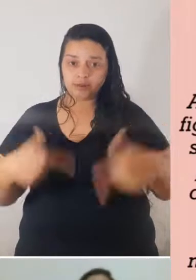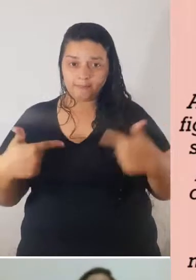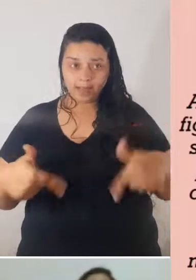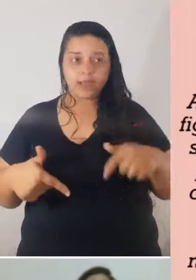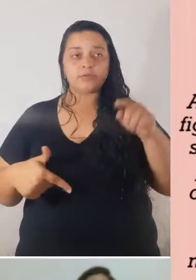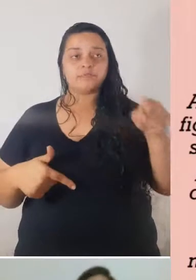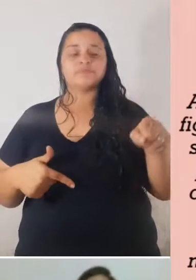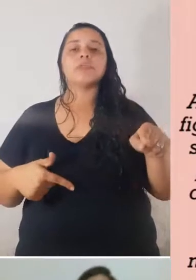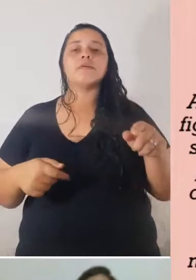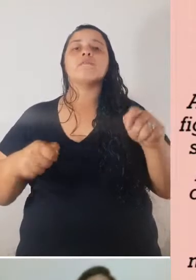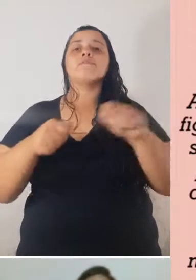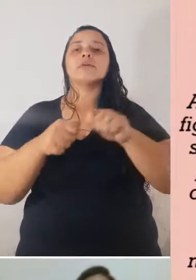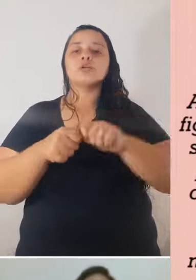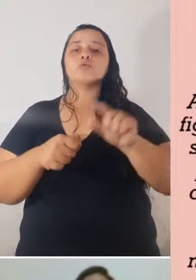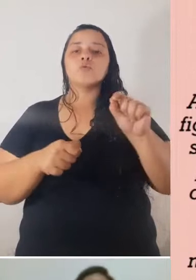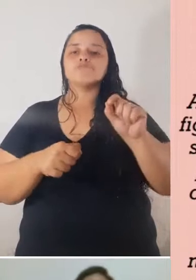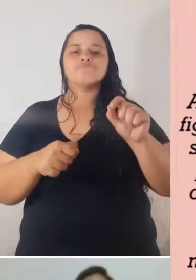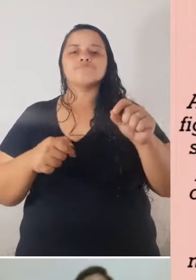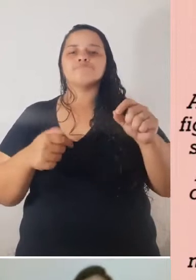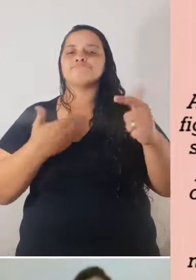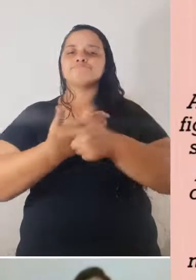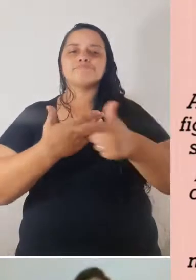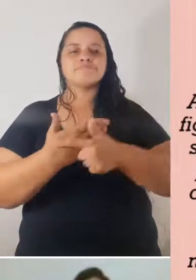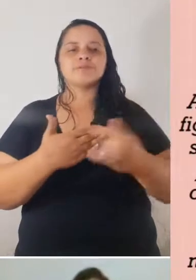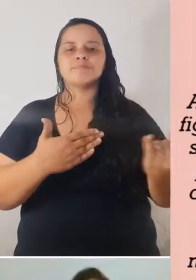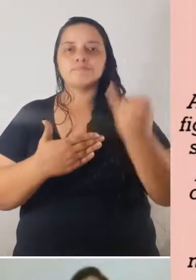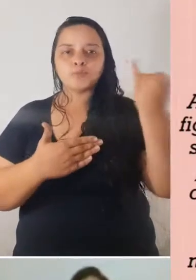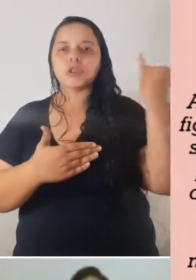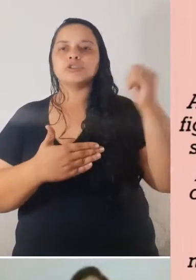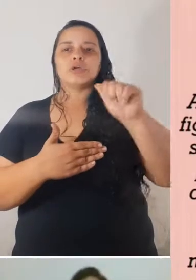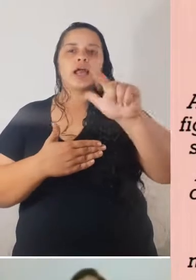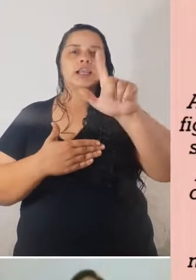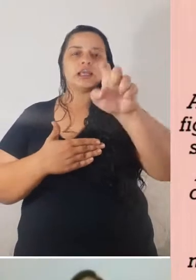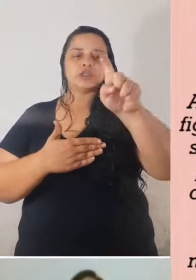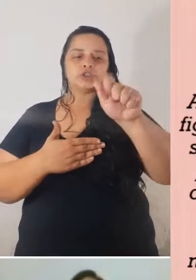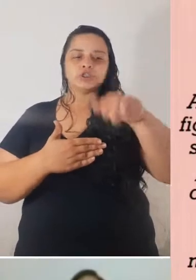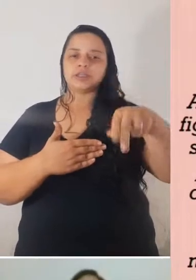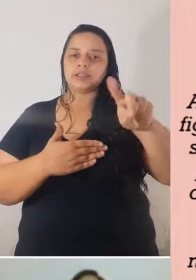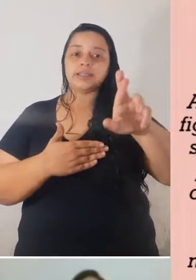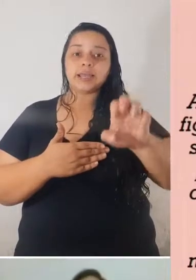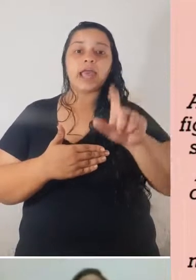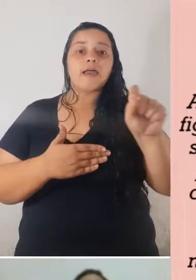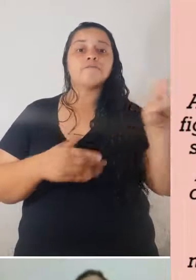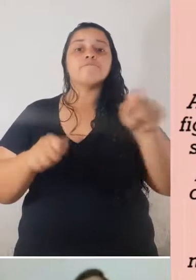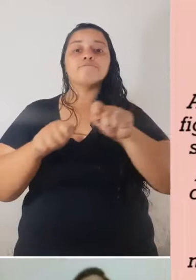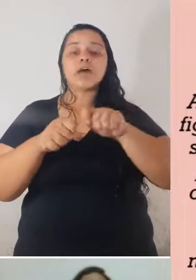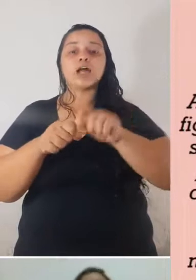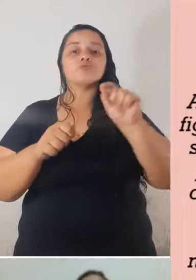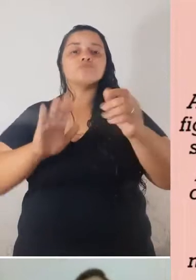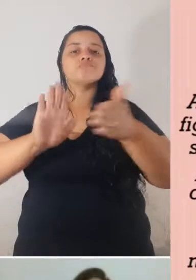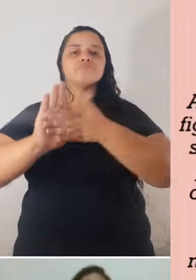Filho, vai desempenhar um papel fundamental. É através do seu mandato que vai ser produzida uma propaganda,